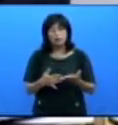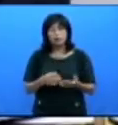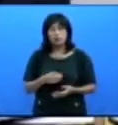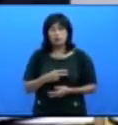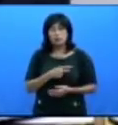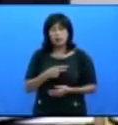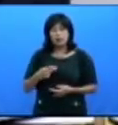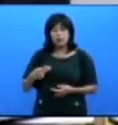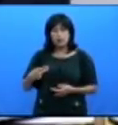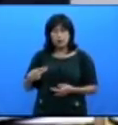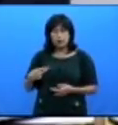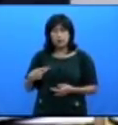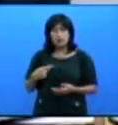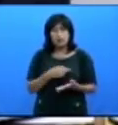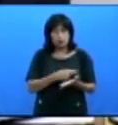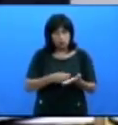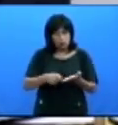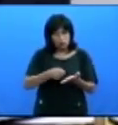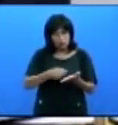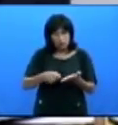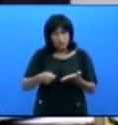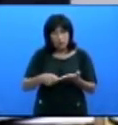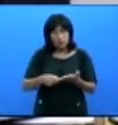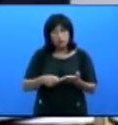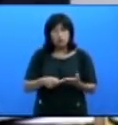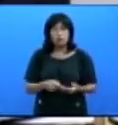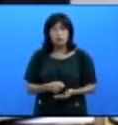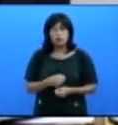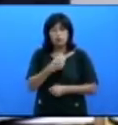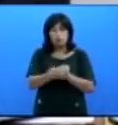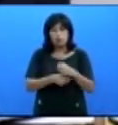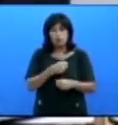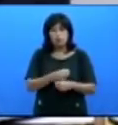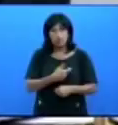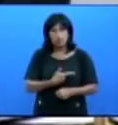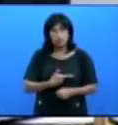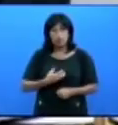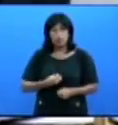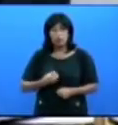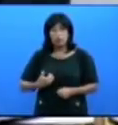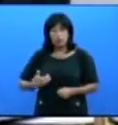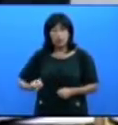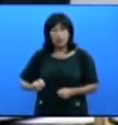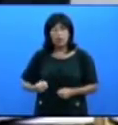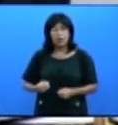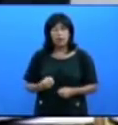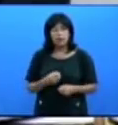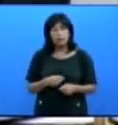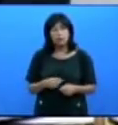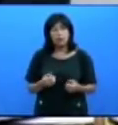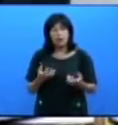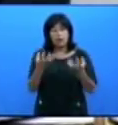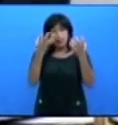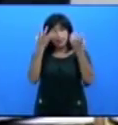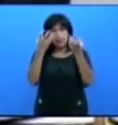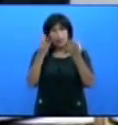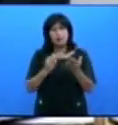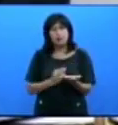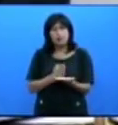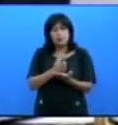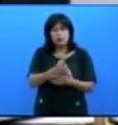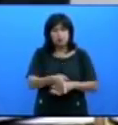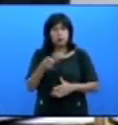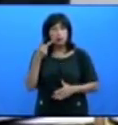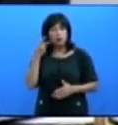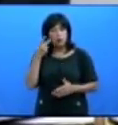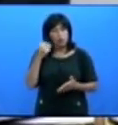saúde, referente ao terceiro trimestre de 2010, para que seja encaminhado aos senhores vereadores e